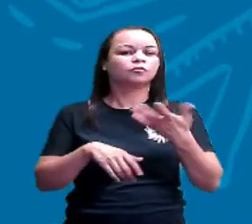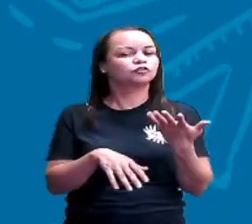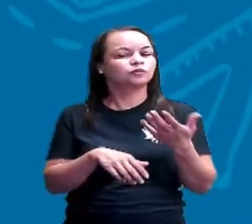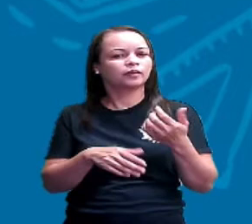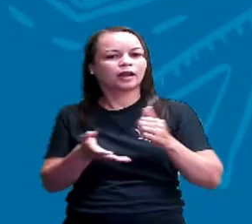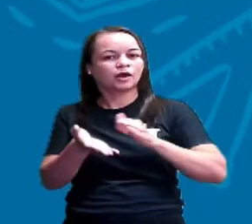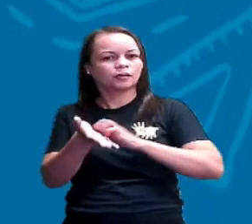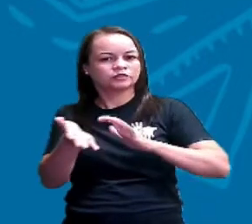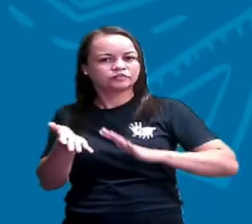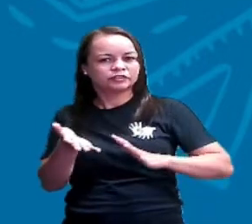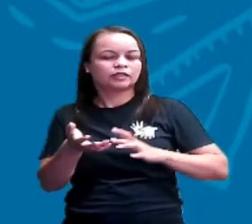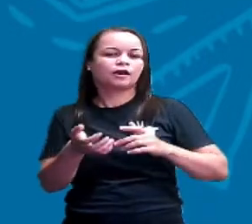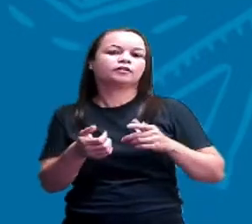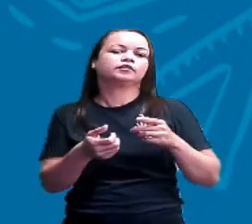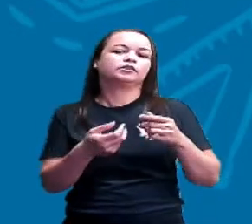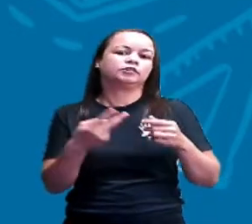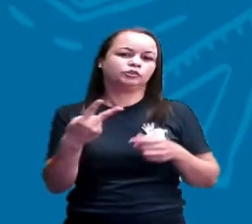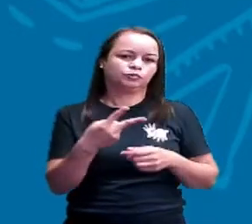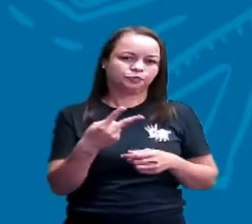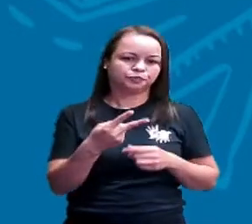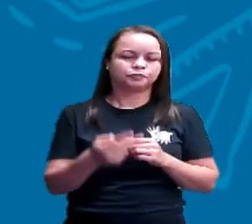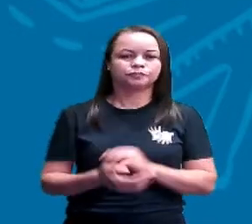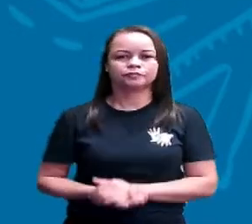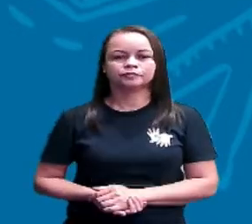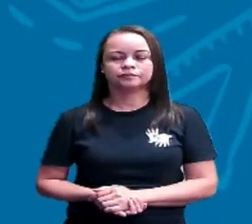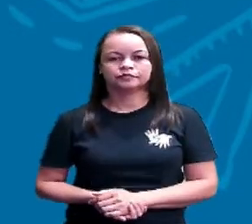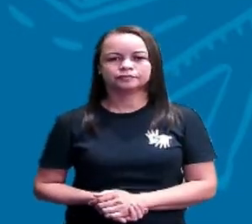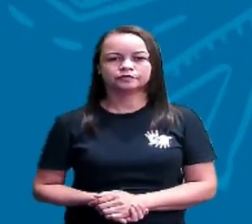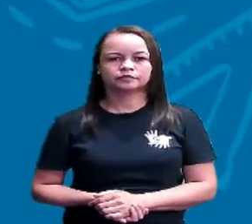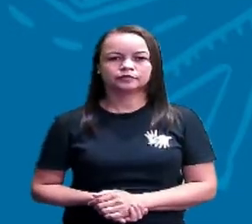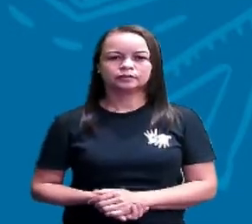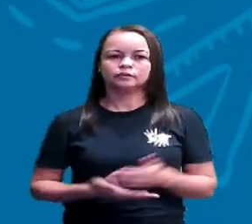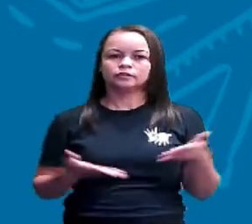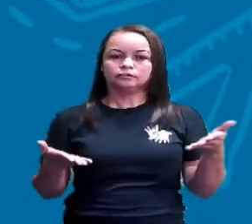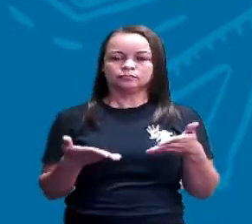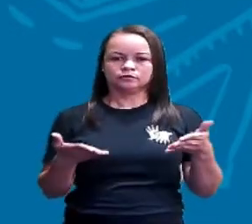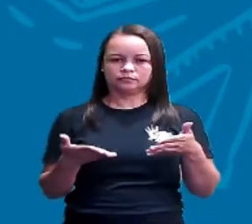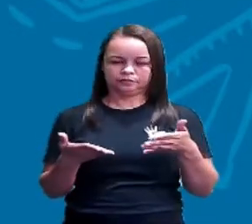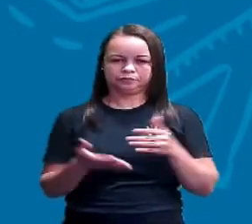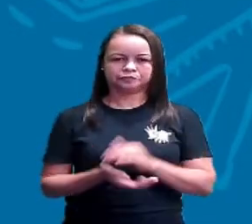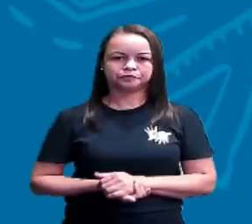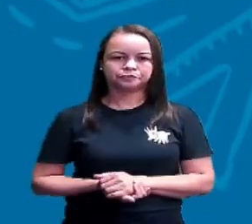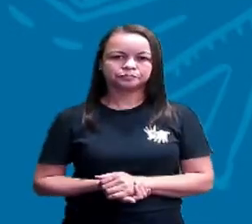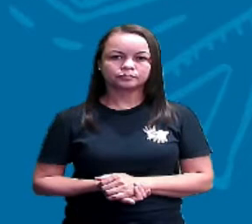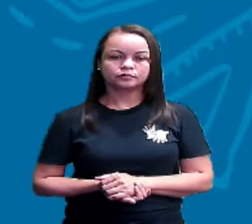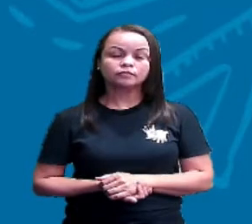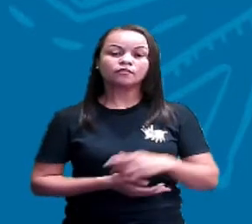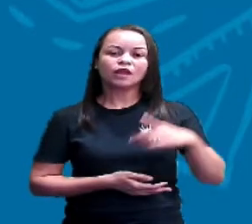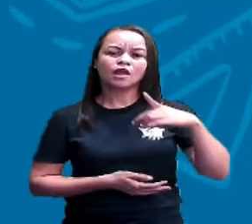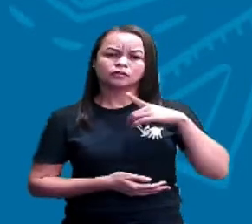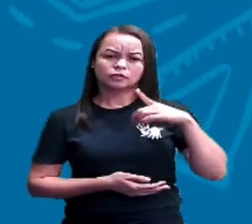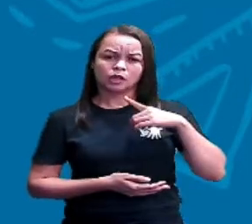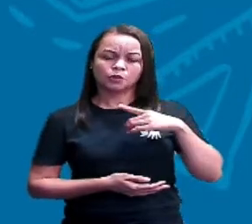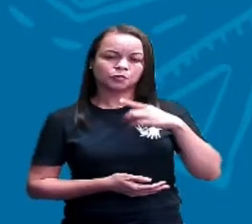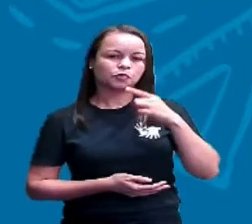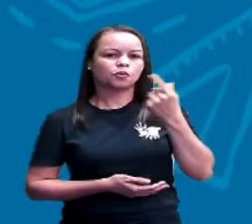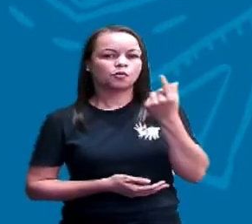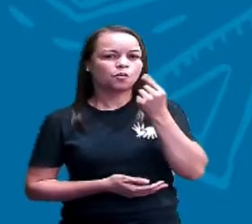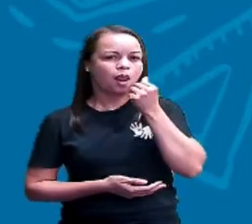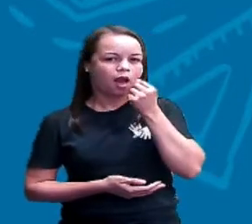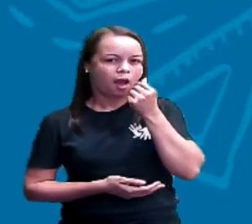exercício 2. Agora, olha, eu tenho aqui um